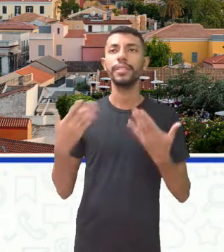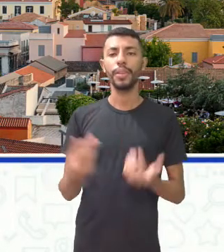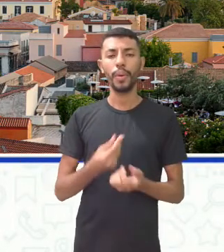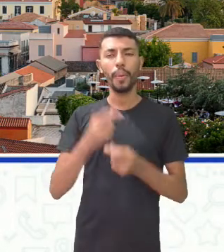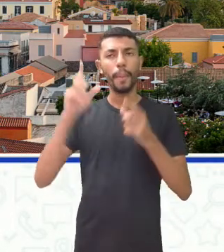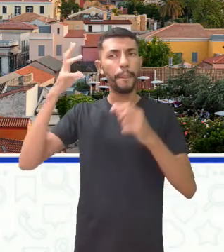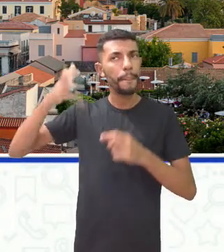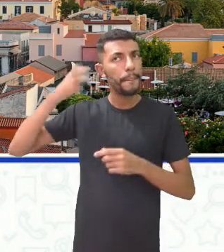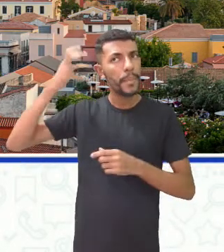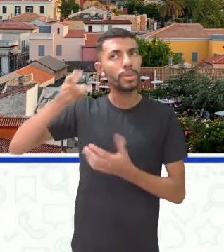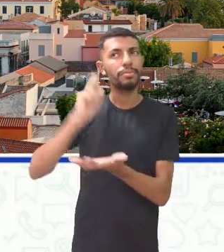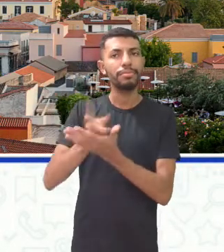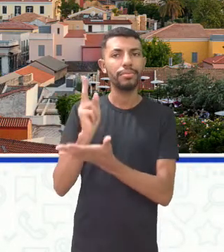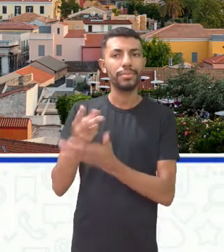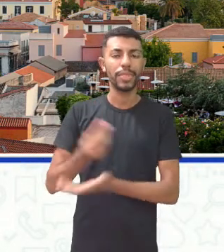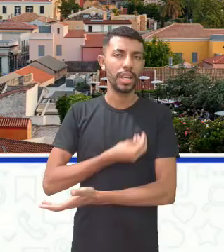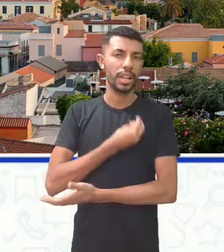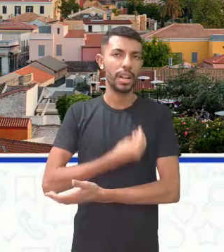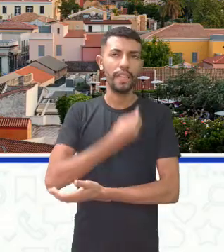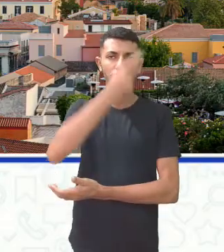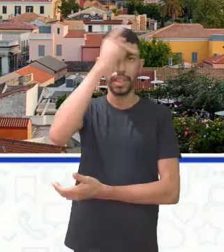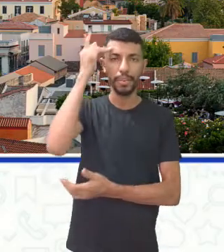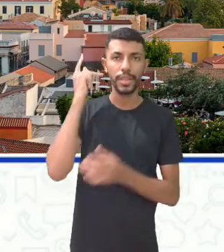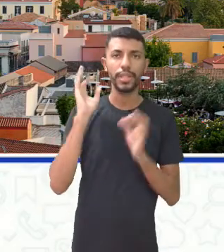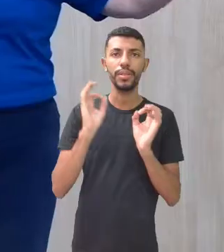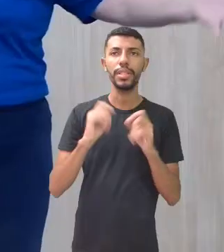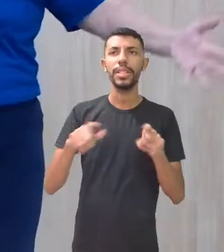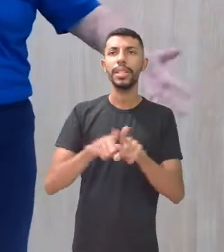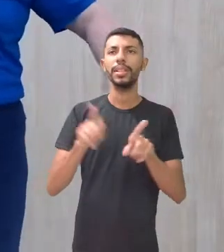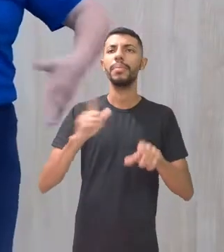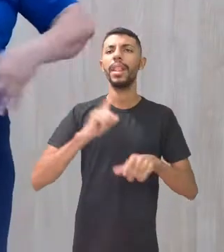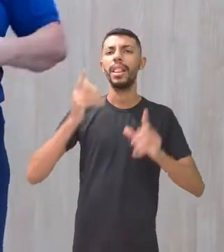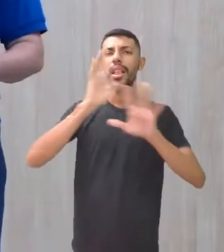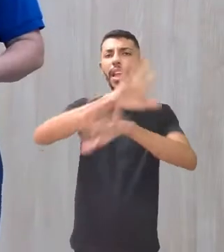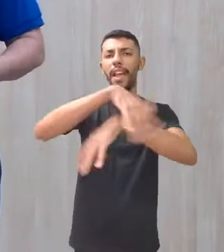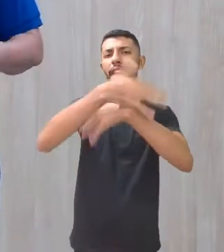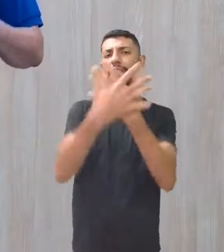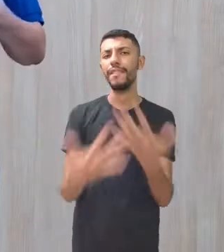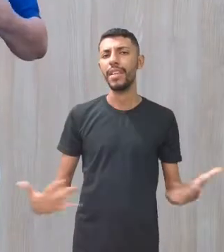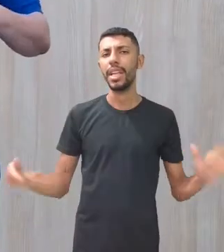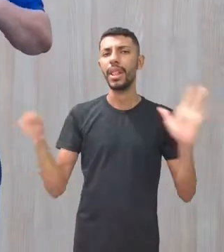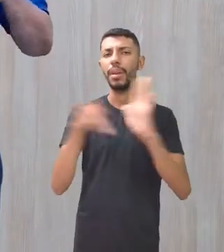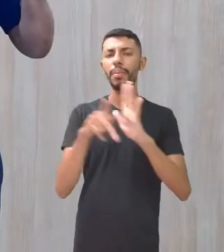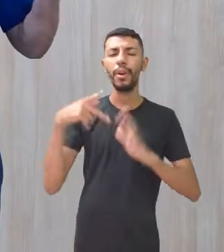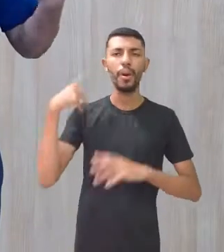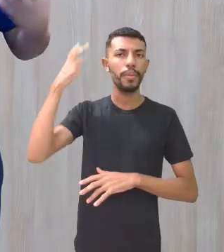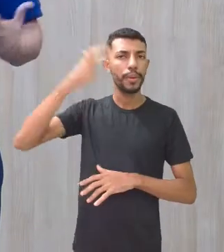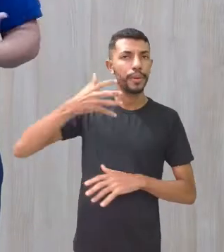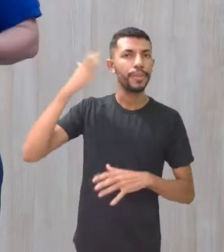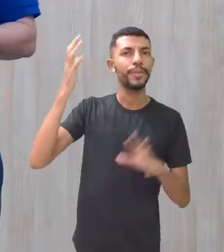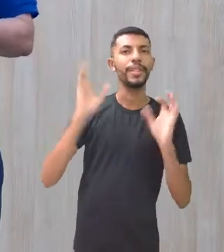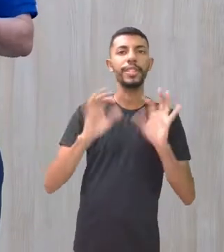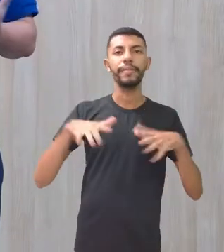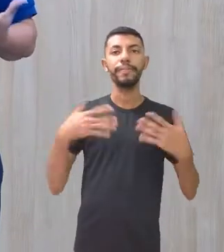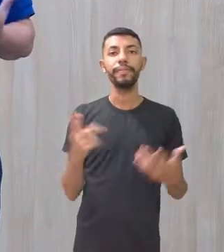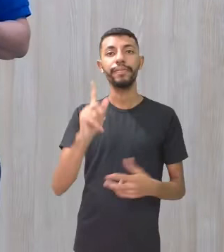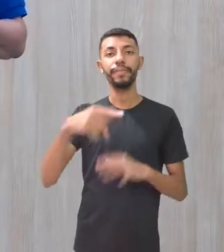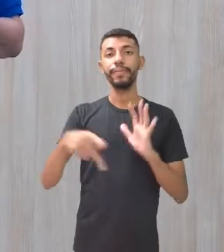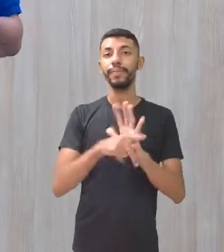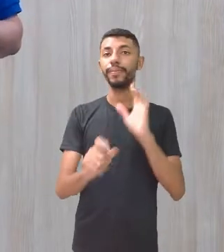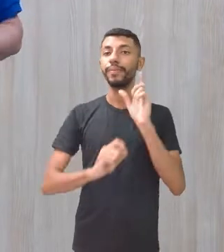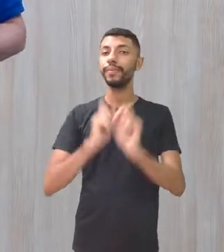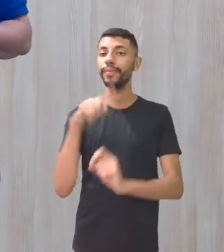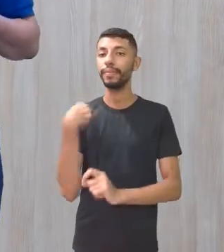das pessoas sempre. Haviam também festivais, né, de música. Então, essa coisa da gente